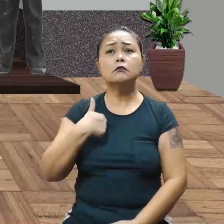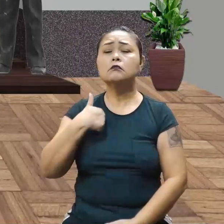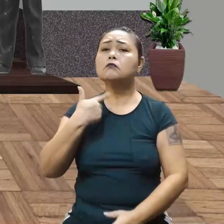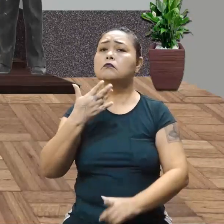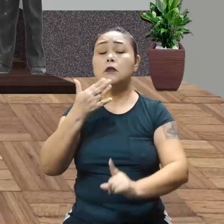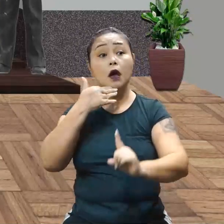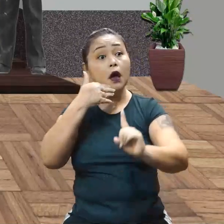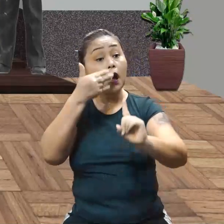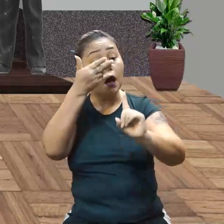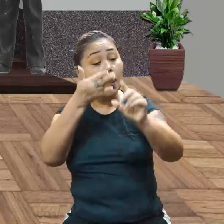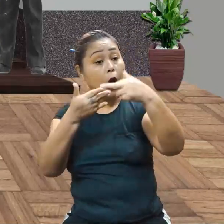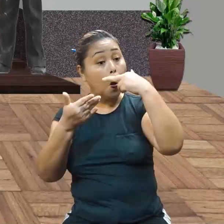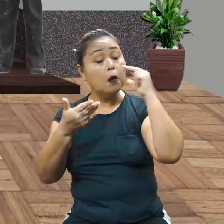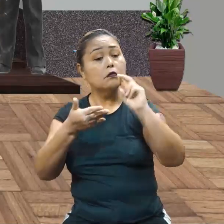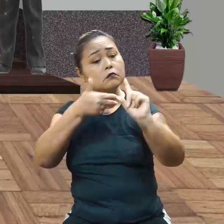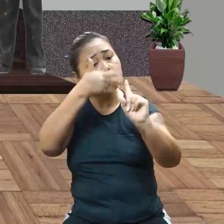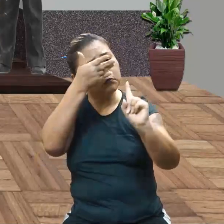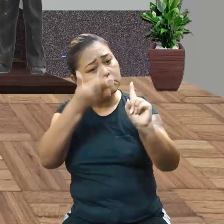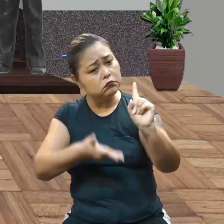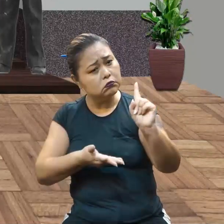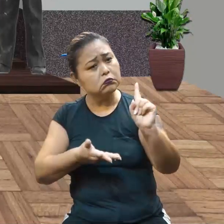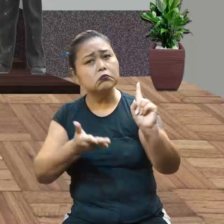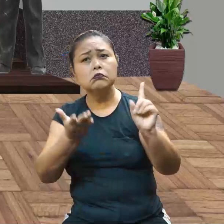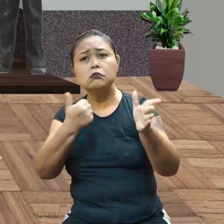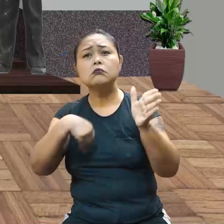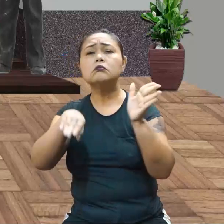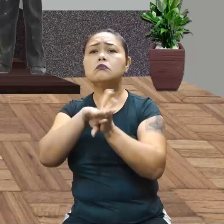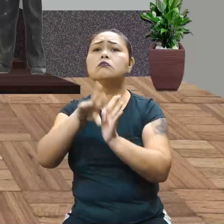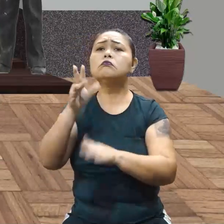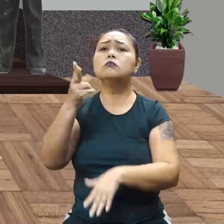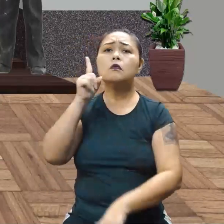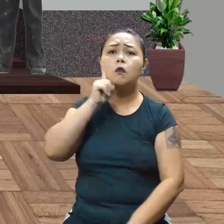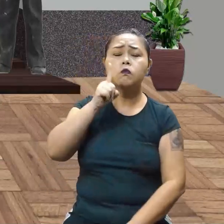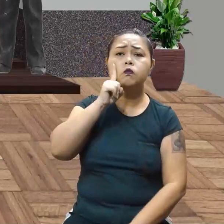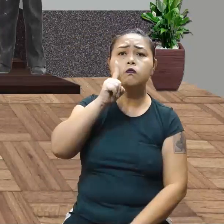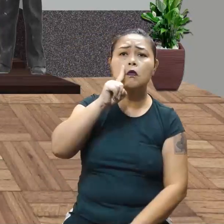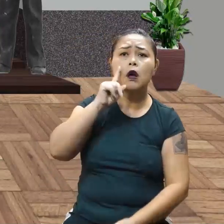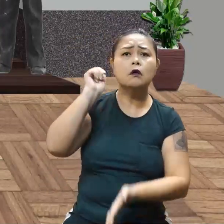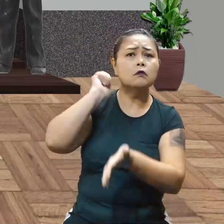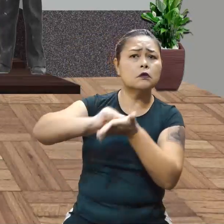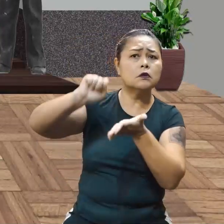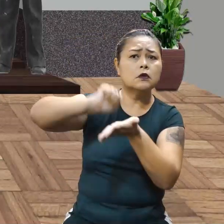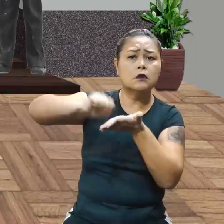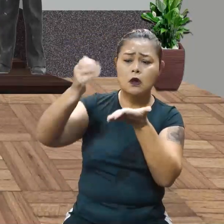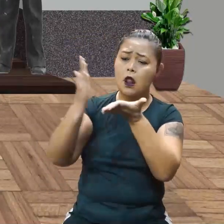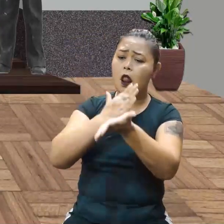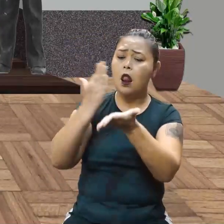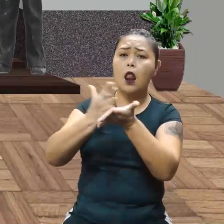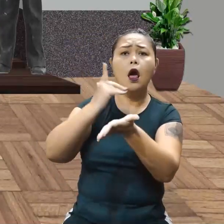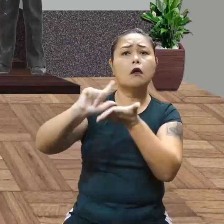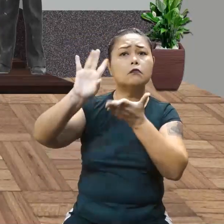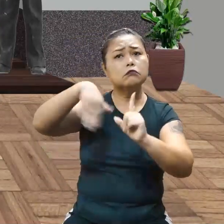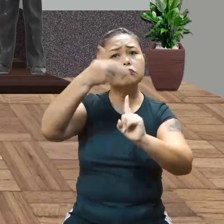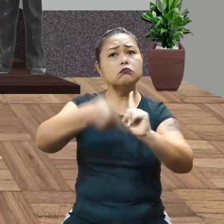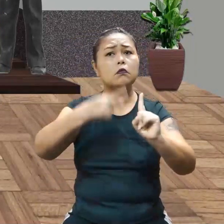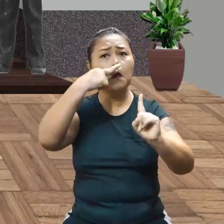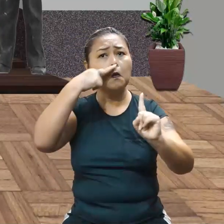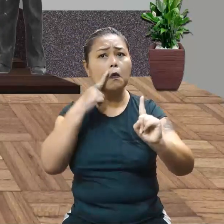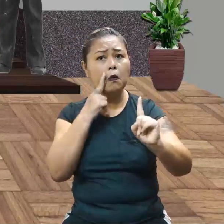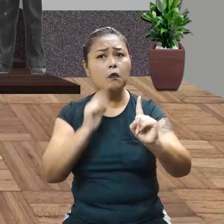admiração muito grande por Rondon. Quando ele chega nos Estados Unidos, ele escreve um livro em homenagem a